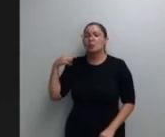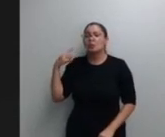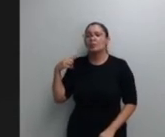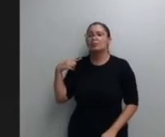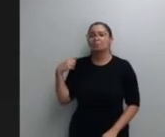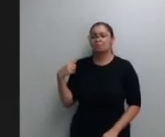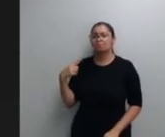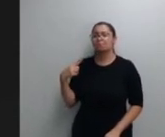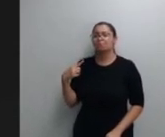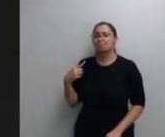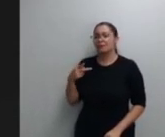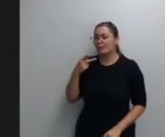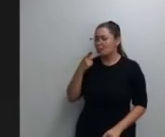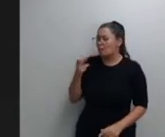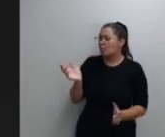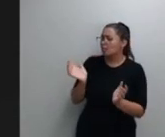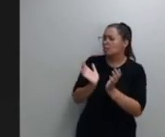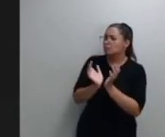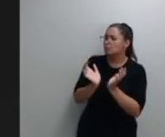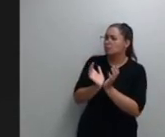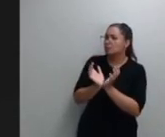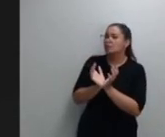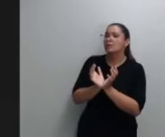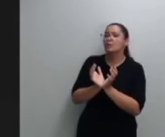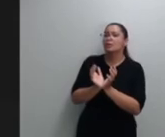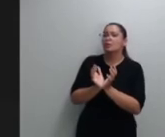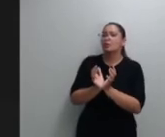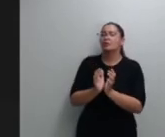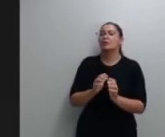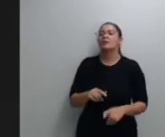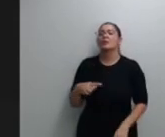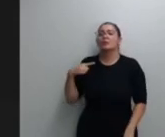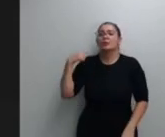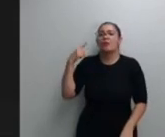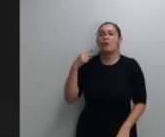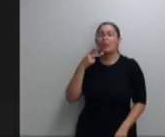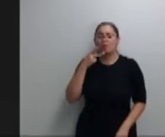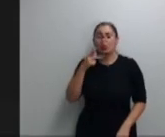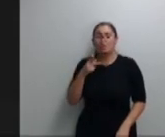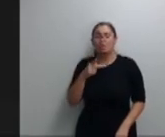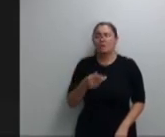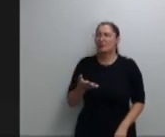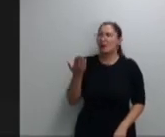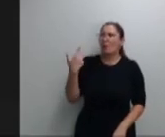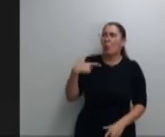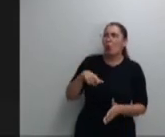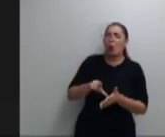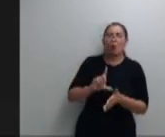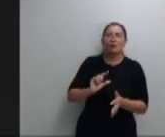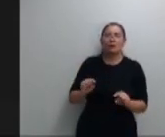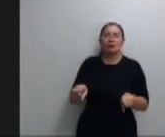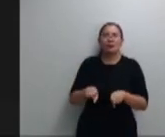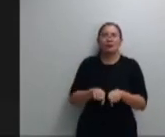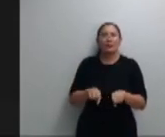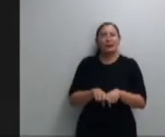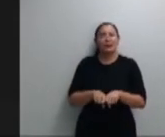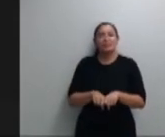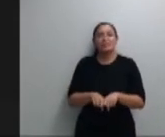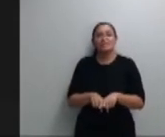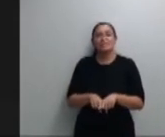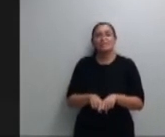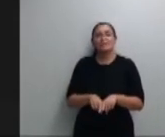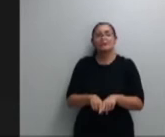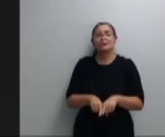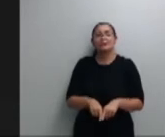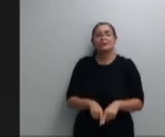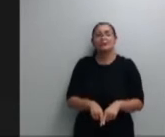participam pelo que ouvi doutor Tassis falando a doutora Ana também já de outros feitos em relação a cartórios que acho que